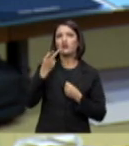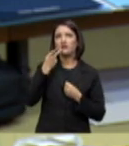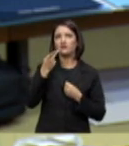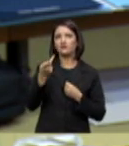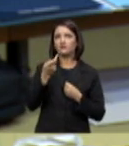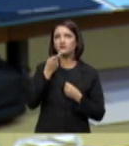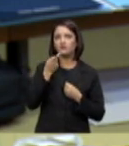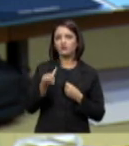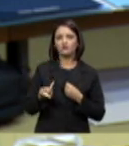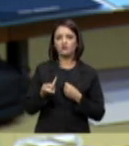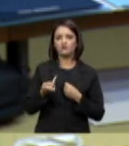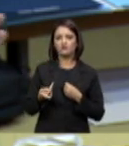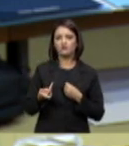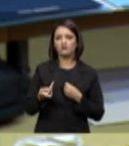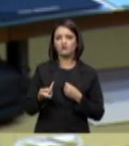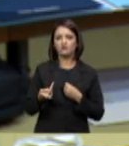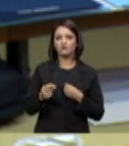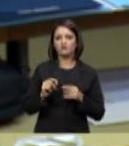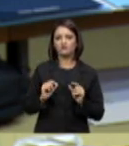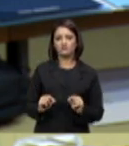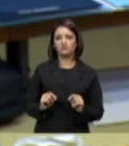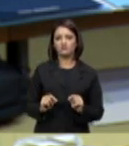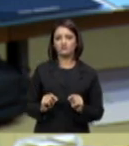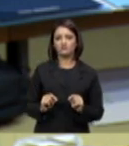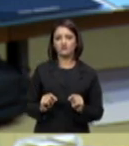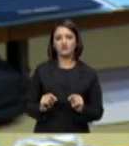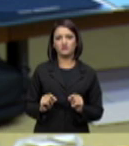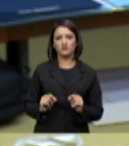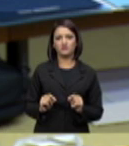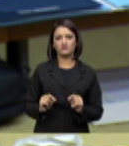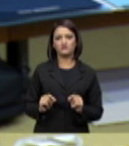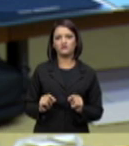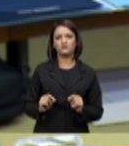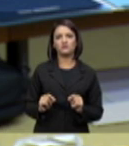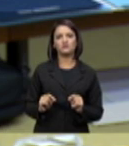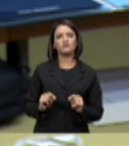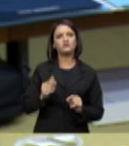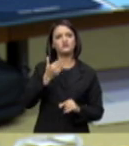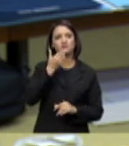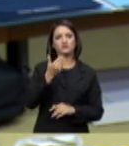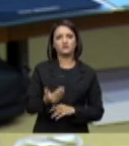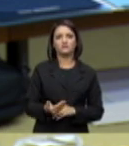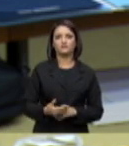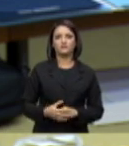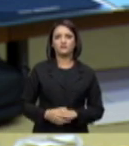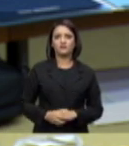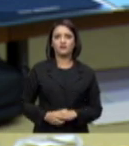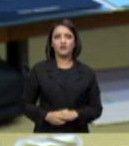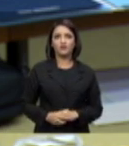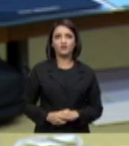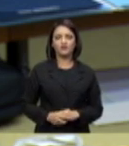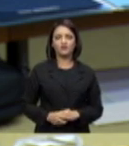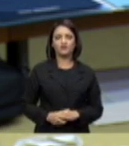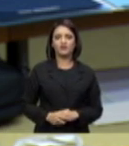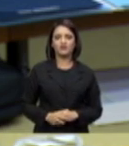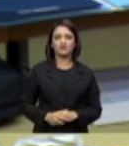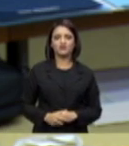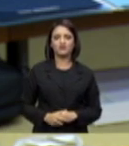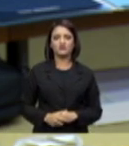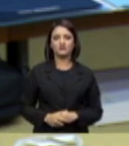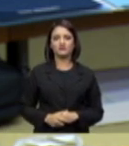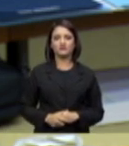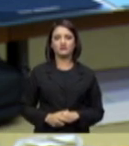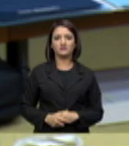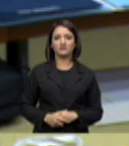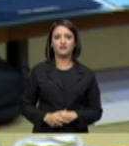pontos viste inclusive sobre essa questão extra petita é o que me chamou atenção foi que aumente o